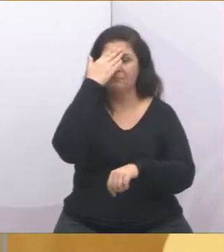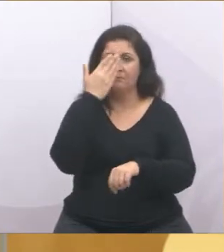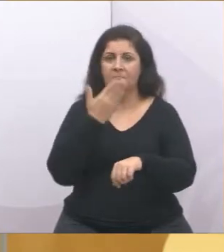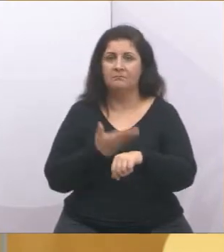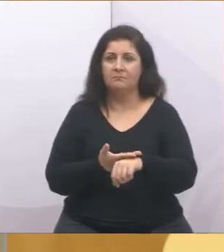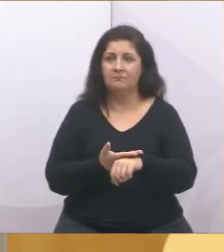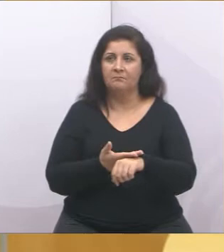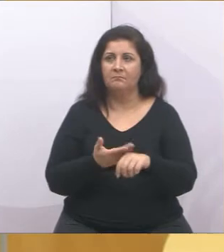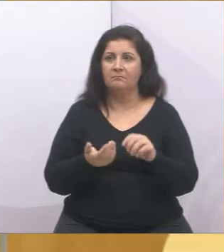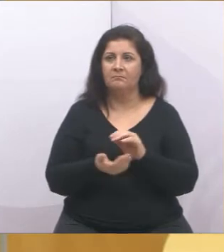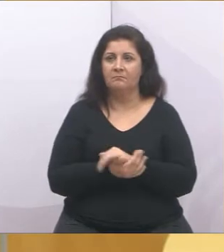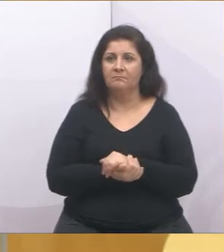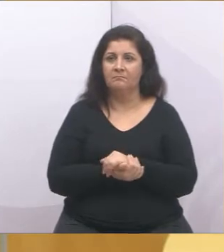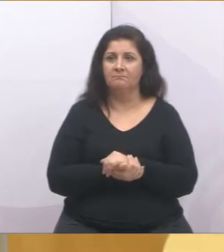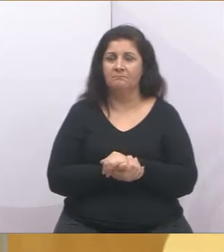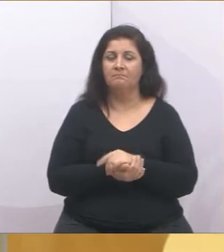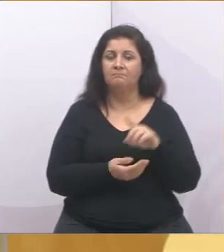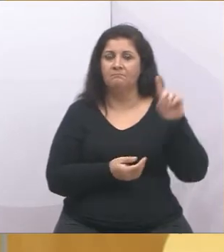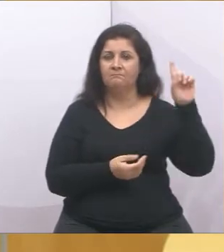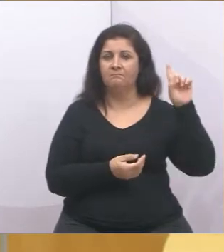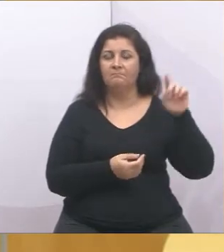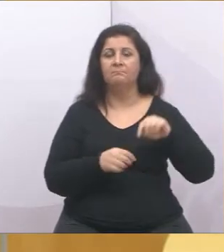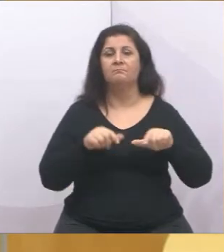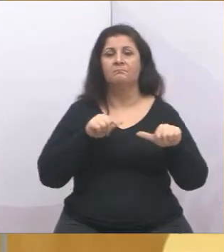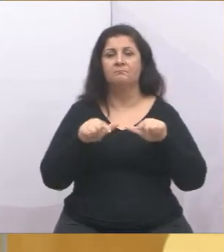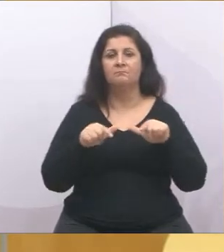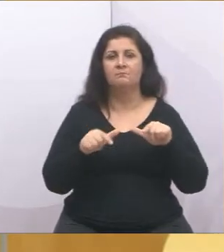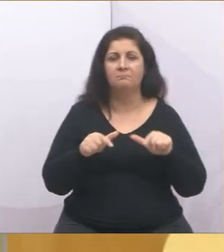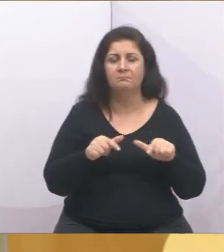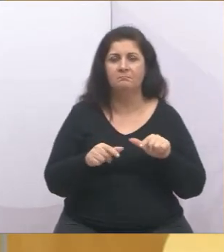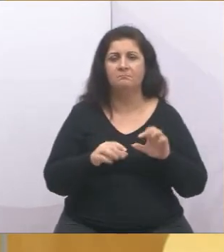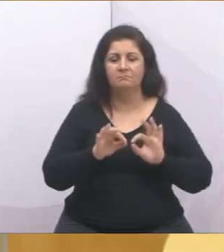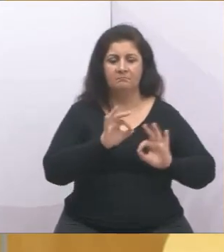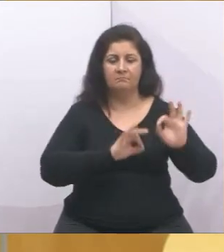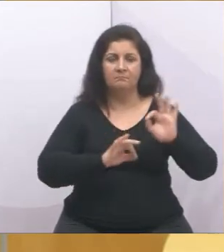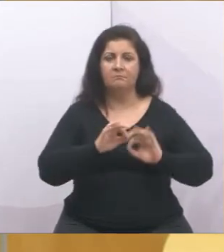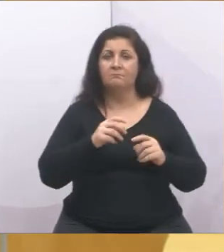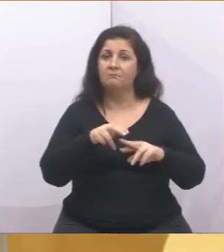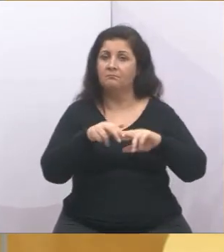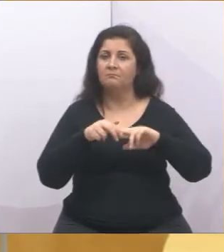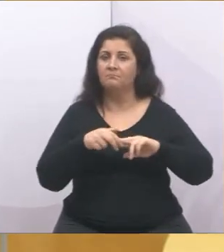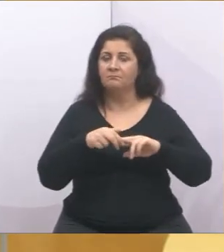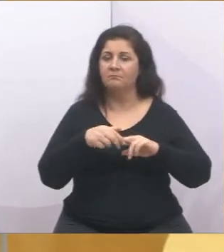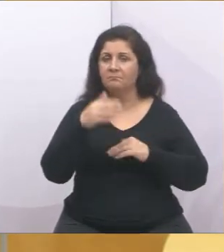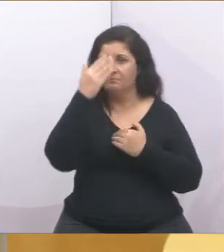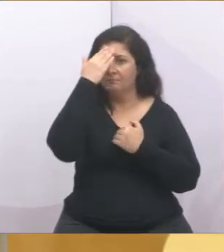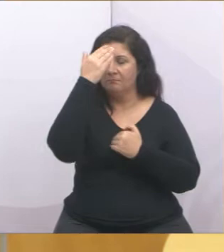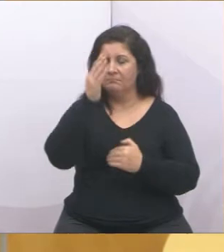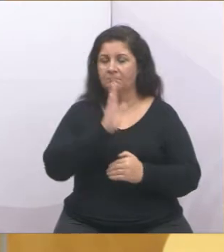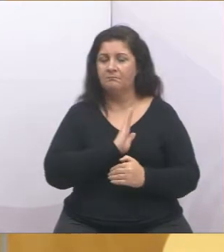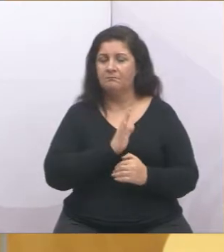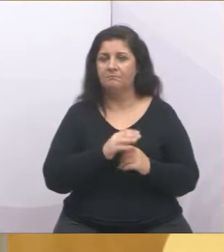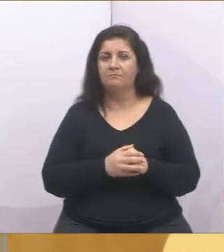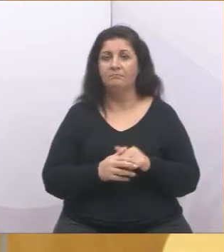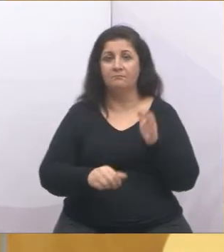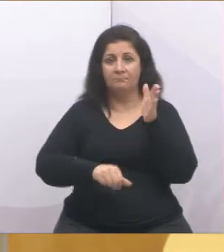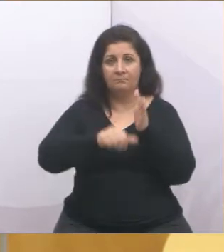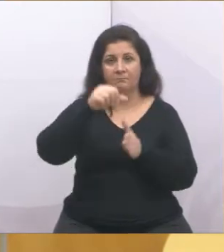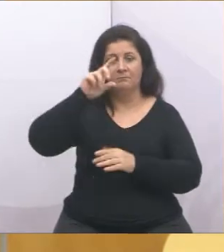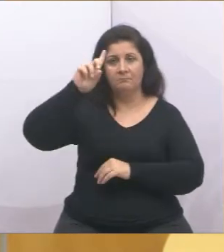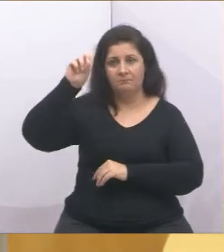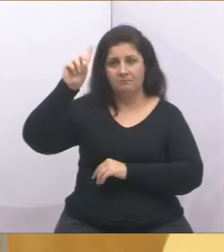confiaram em mim, no meu trabalho, nos meus projetos. Por isso quero agradecer de coração. Agradeço primeiro a Deus